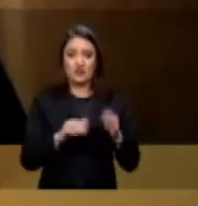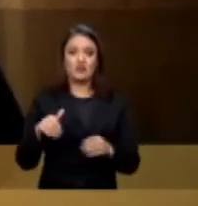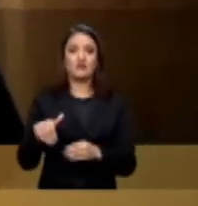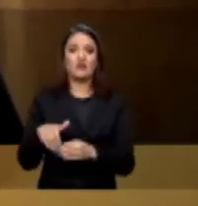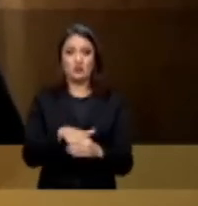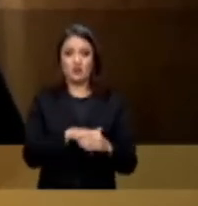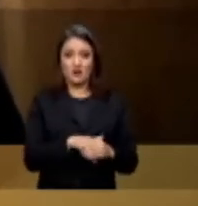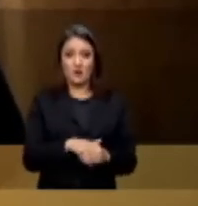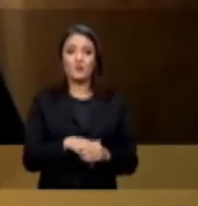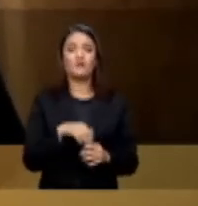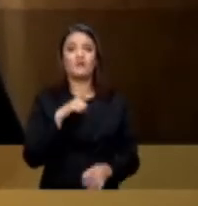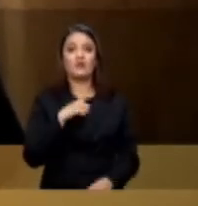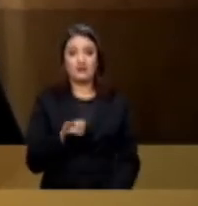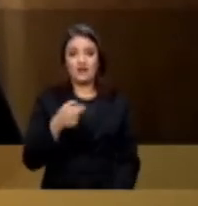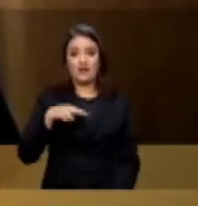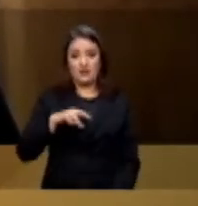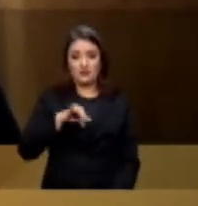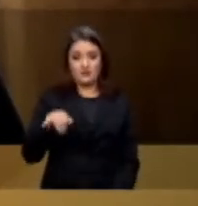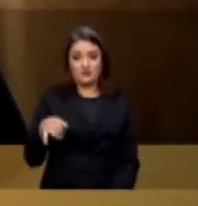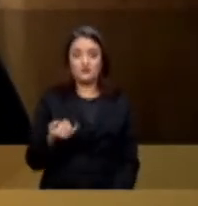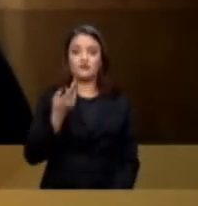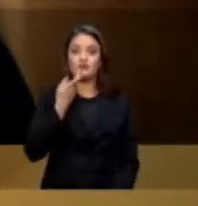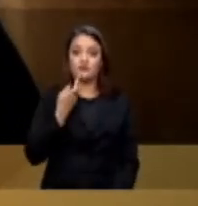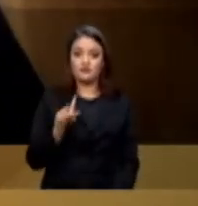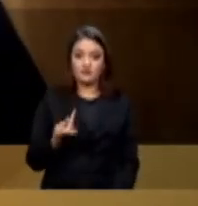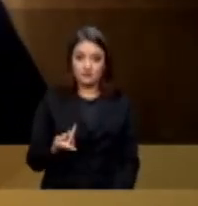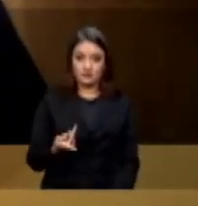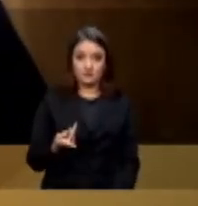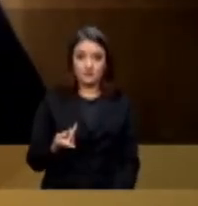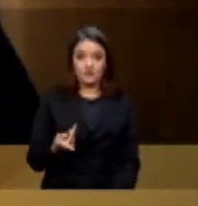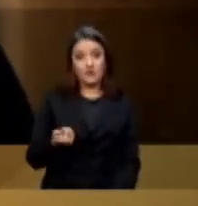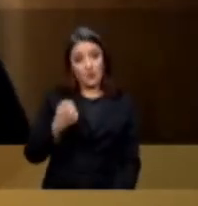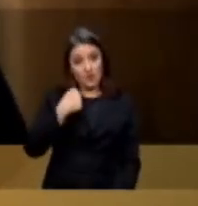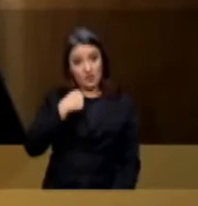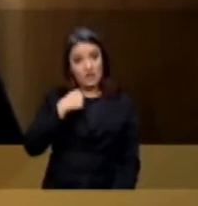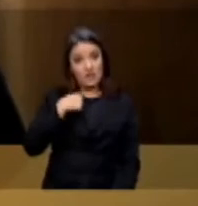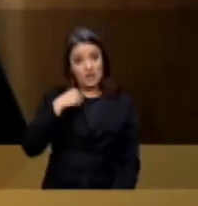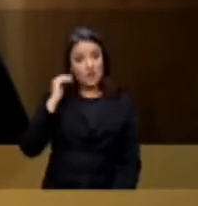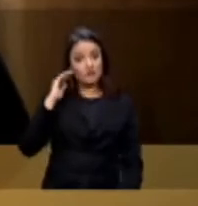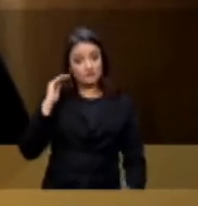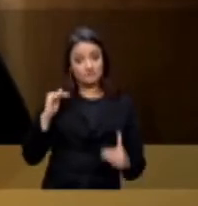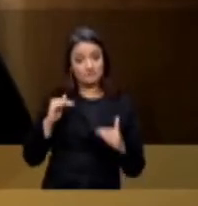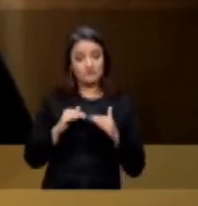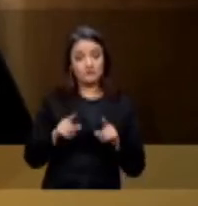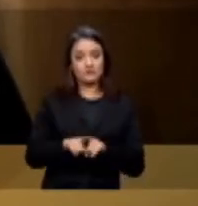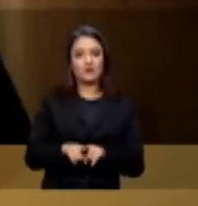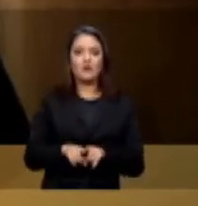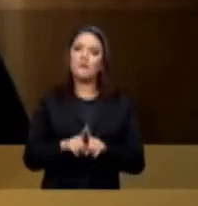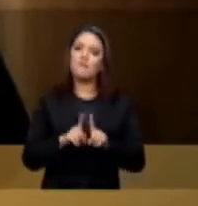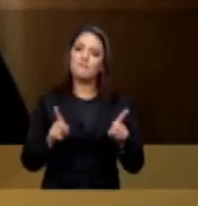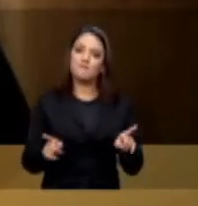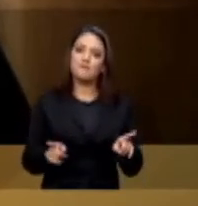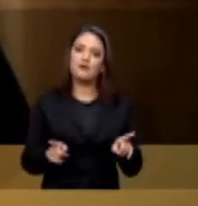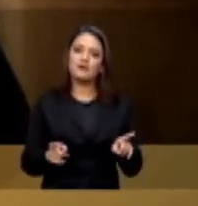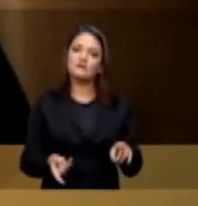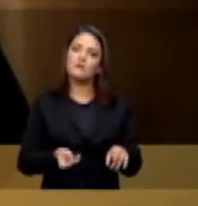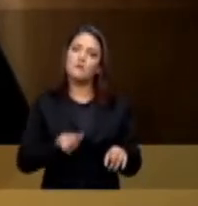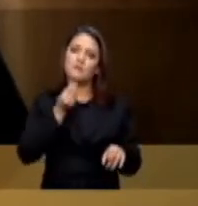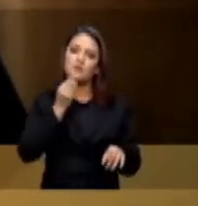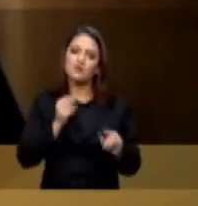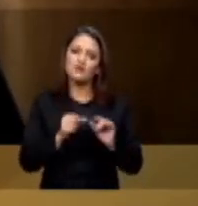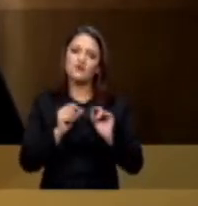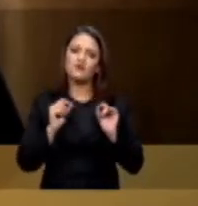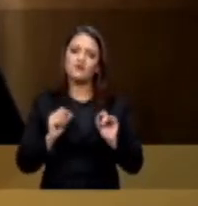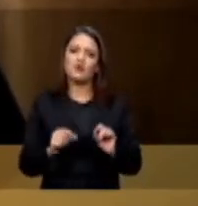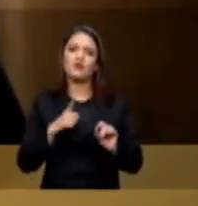eleitoral que traz a ANJ aqui e a qual eu me vinculo em meu íntimo, deveríamos caminhar por completo